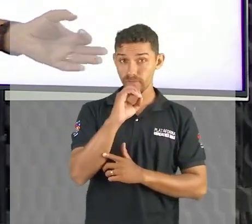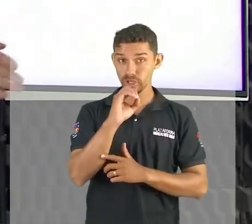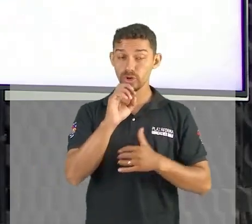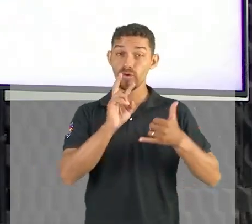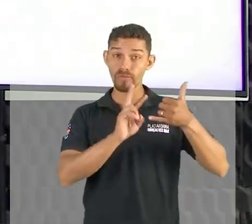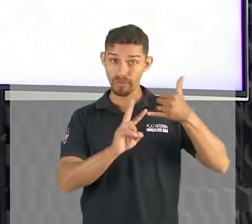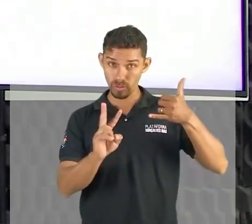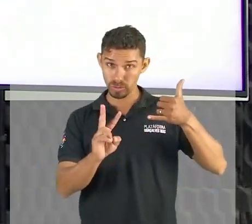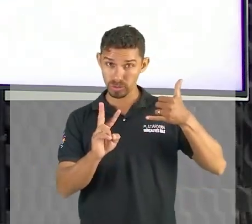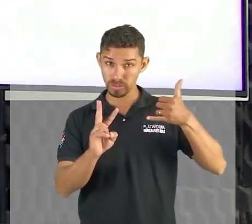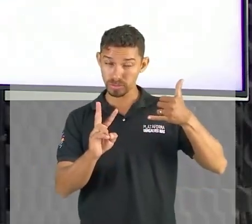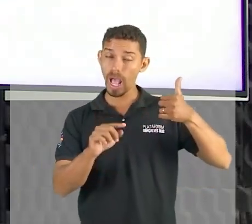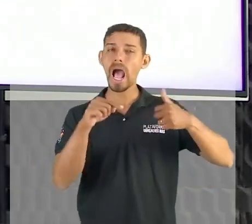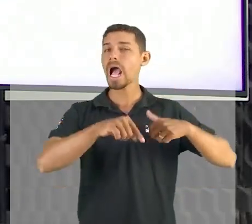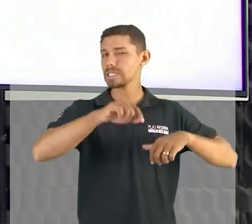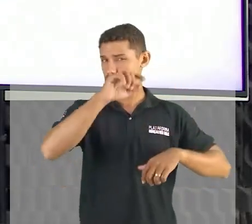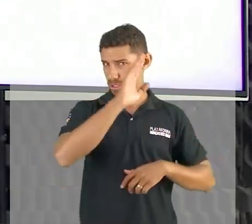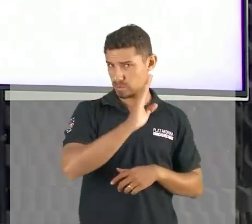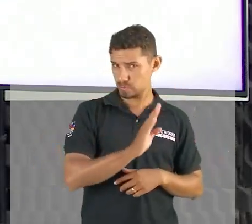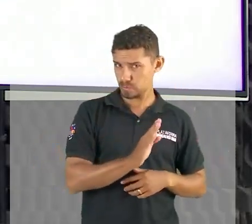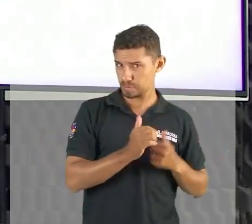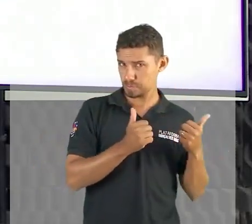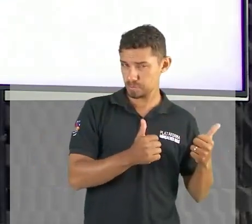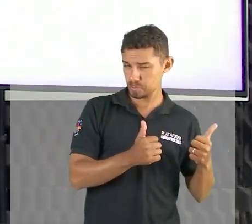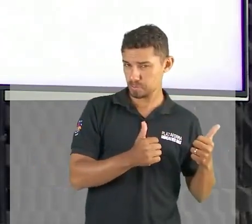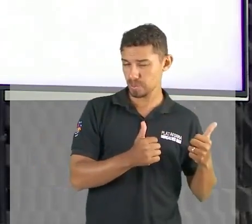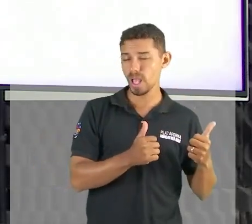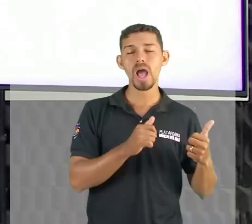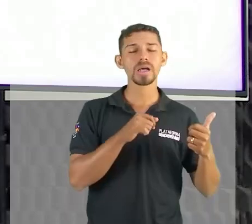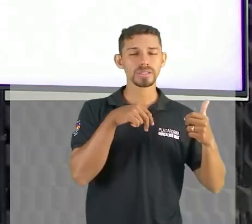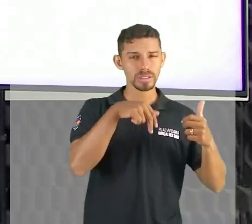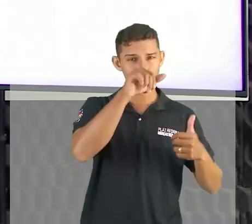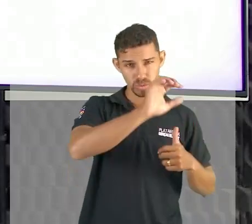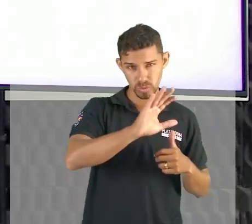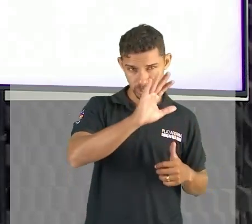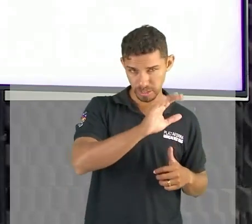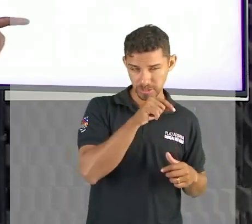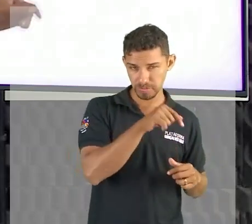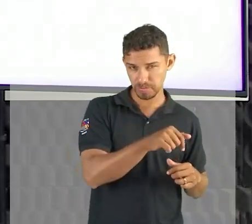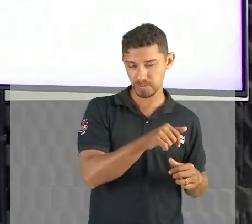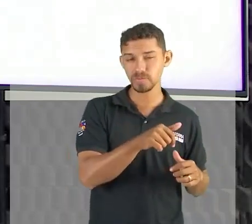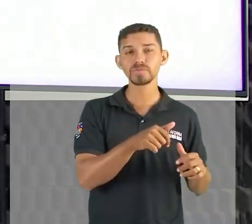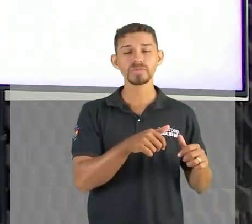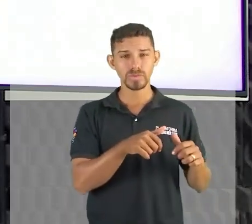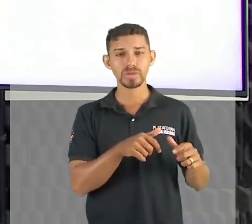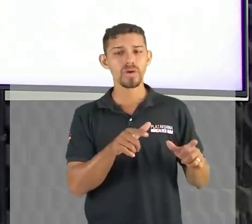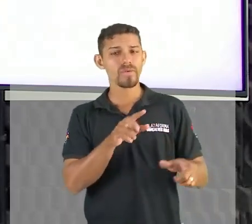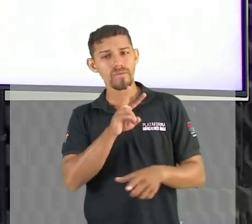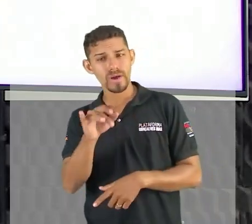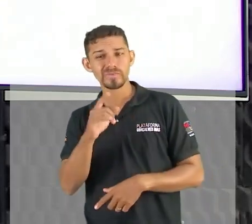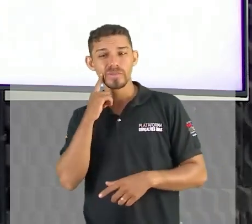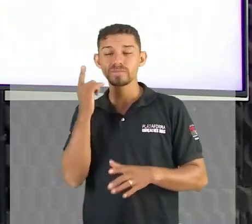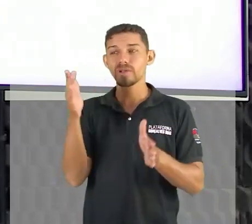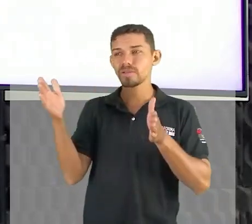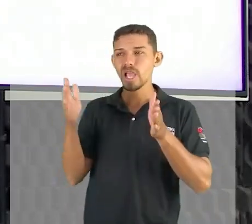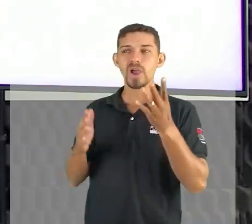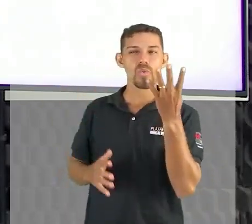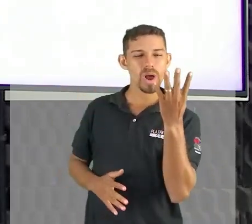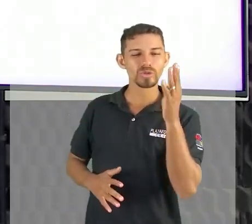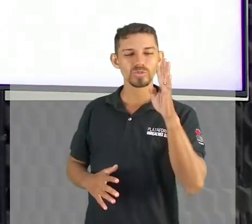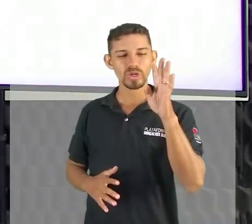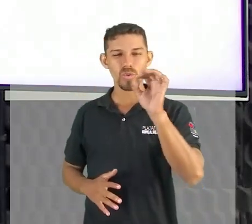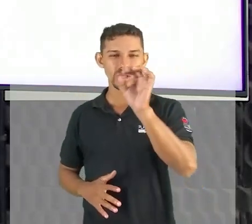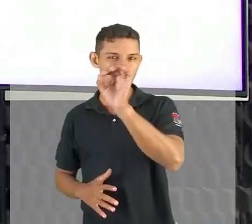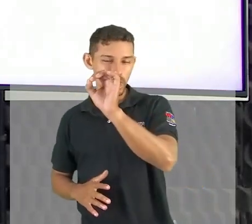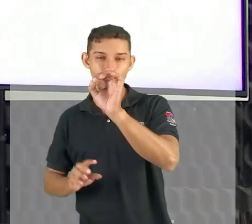V se isto acontecer a potência que que ele vai trabalhar Vai ser de 4400